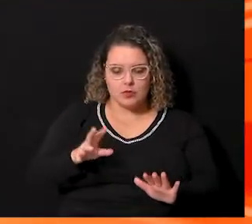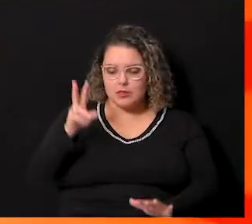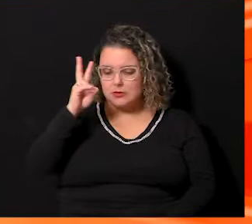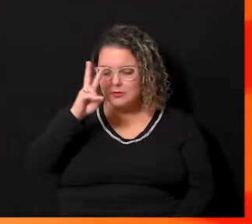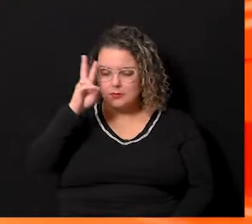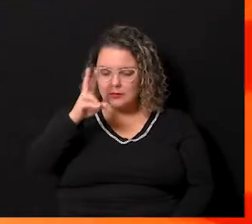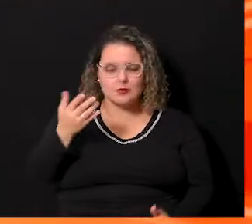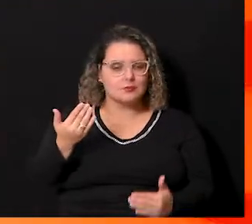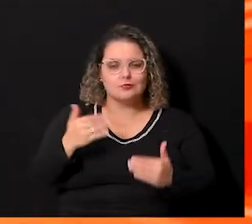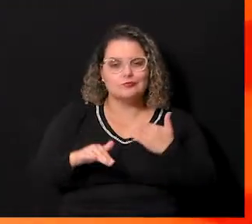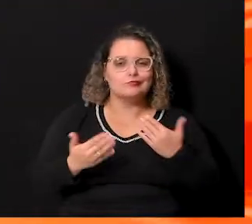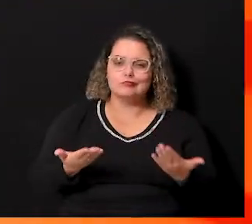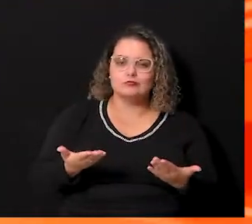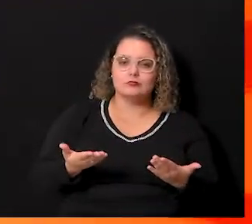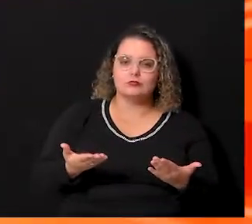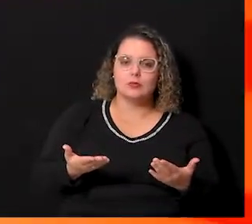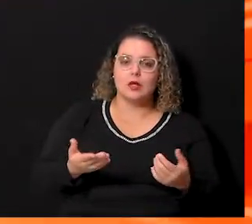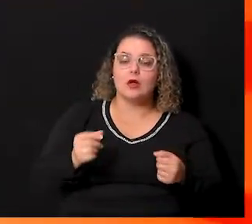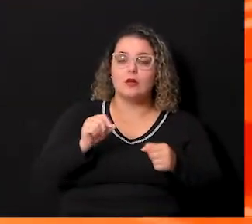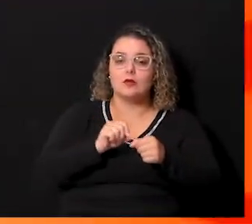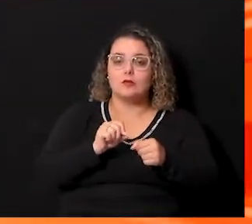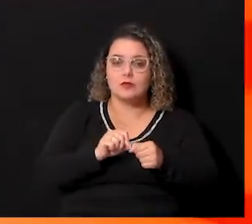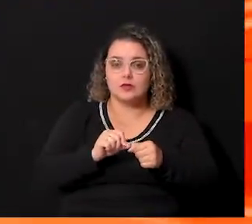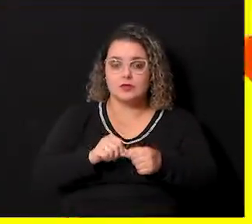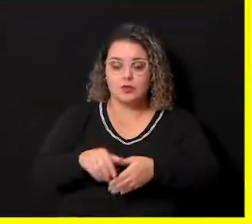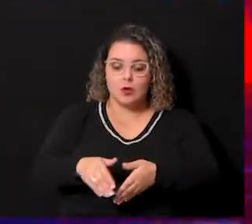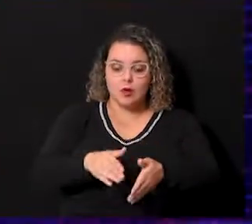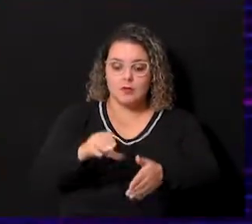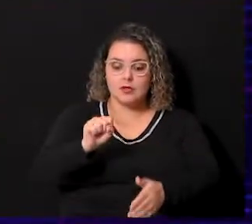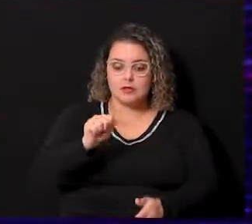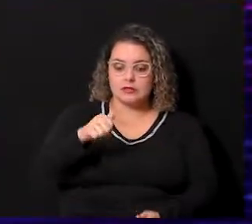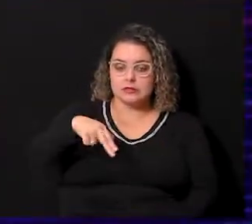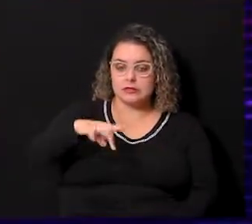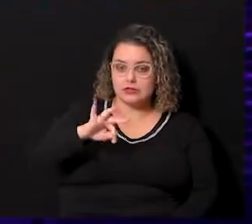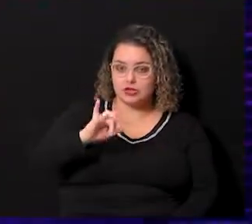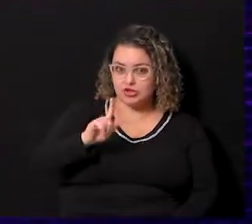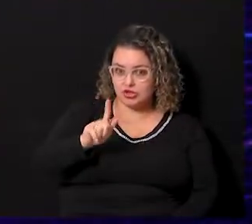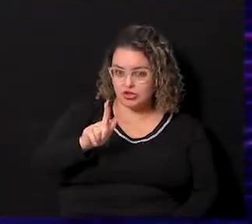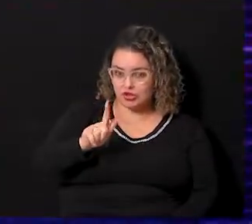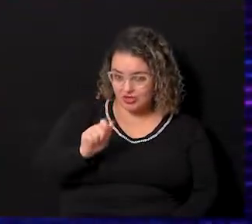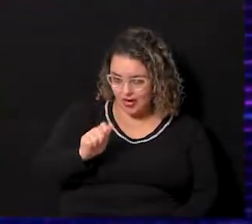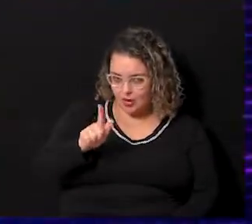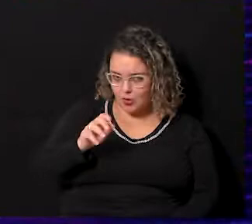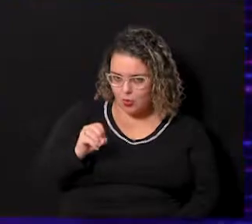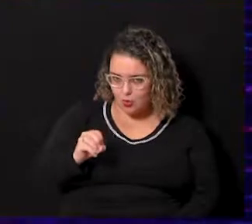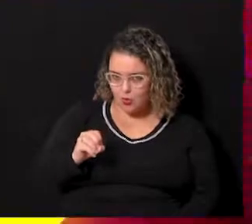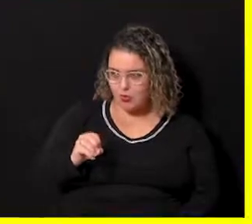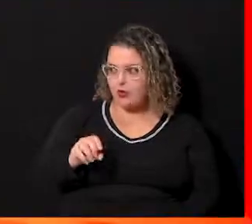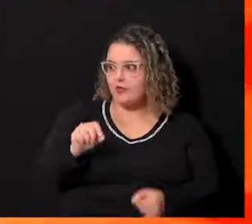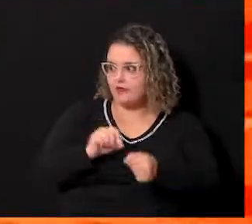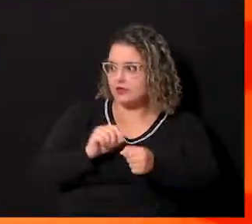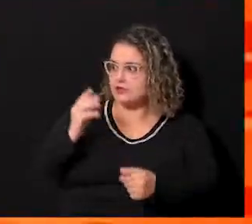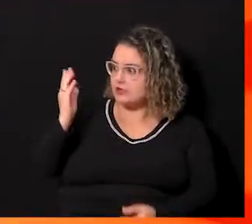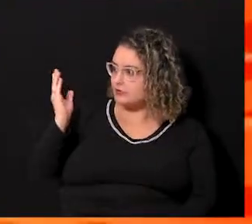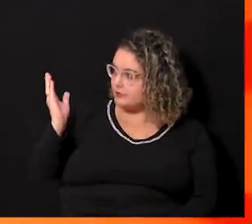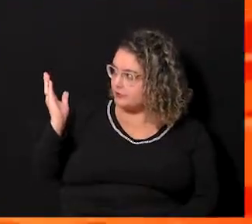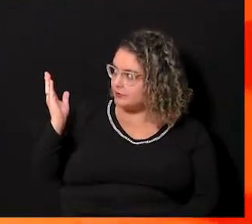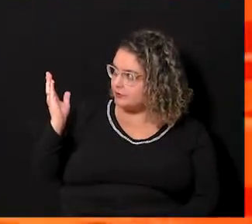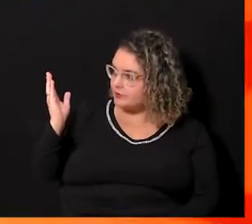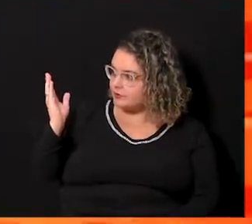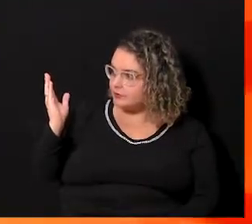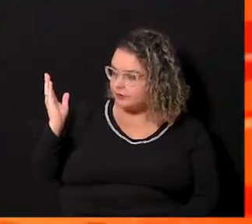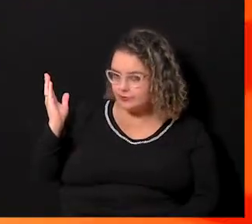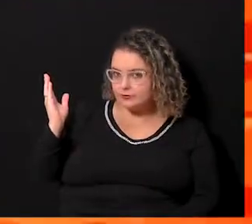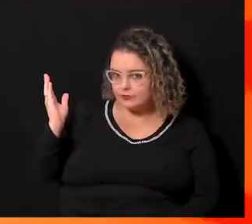não pintava. Eu fiz o Caminho de Santiago depois de um percurso de vida, porque eu senti a necessidade de fazer o Caminho